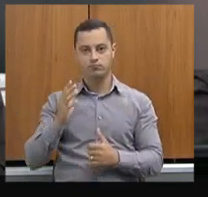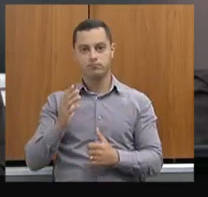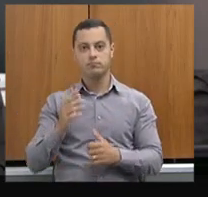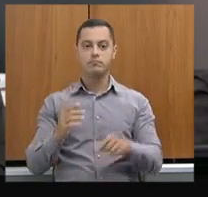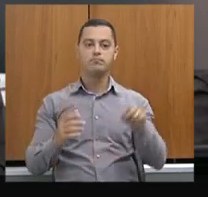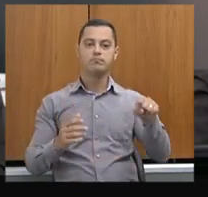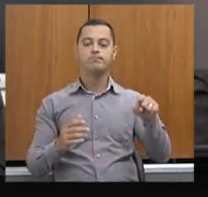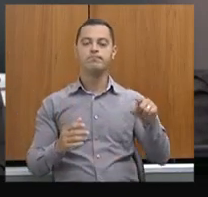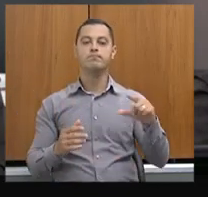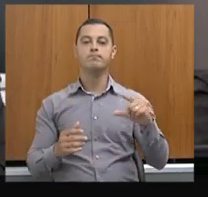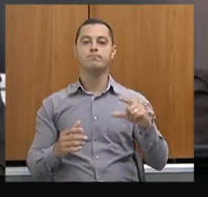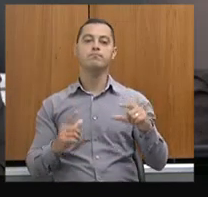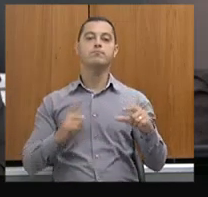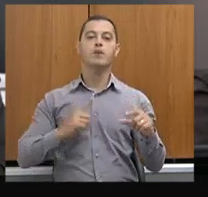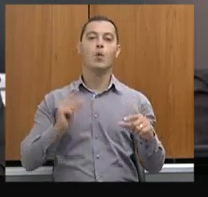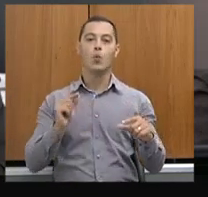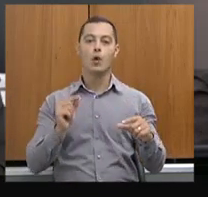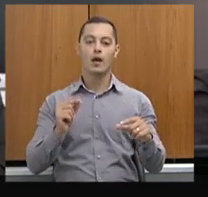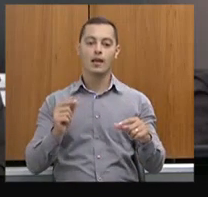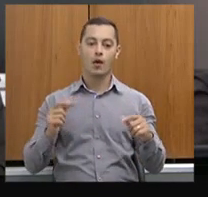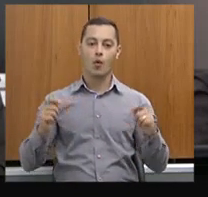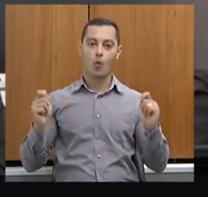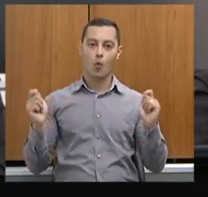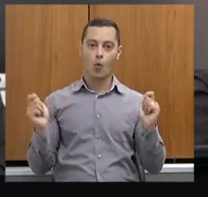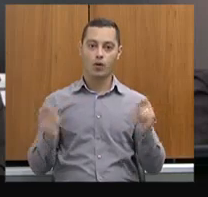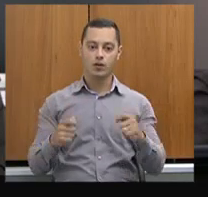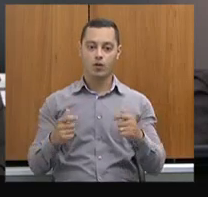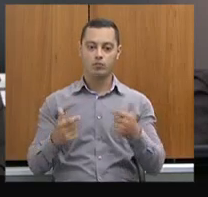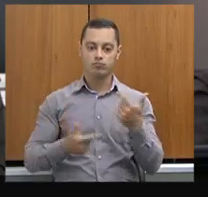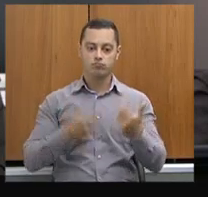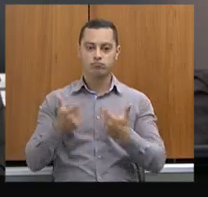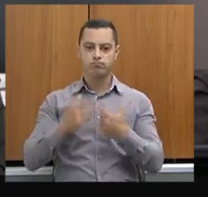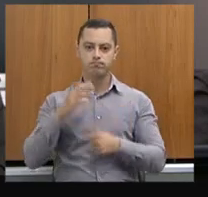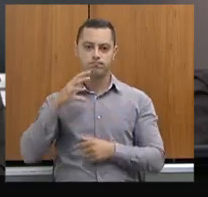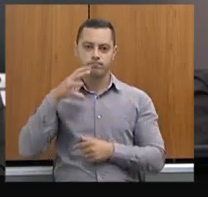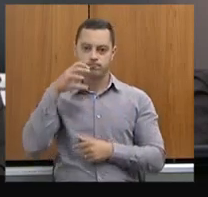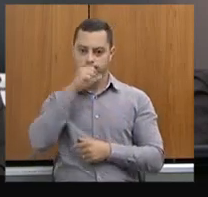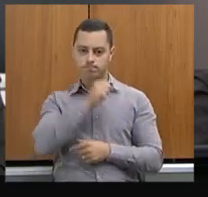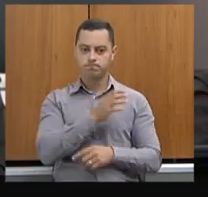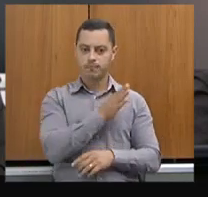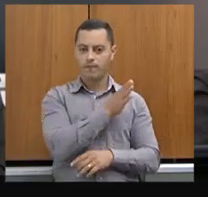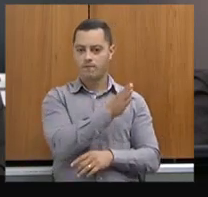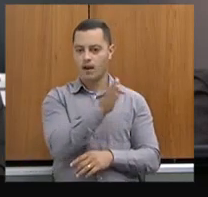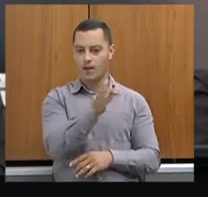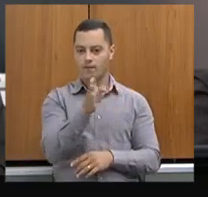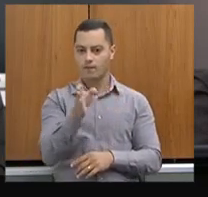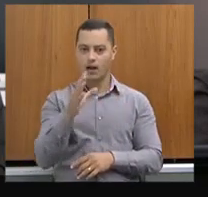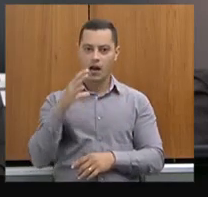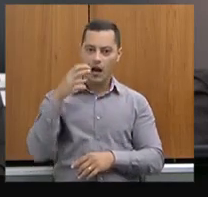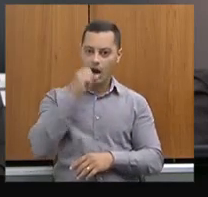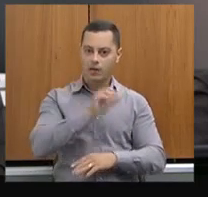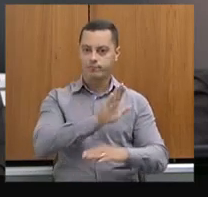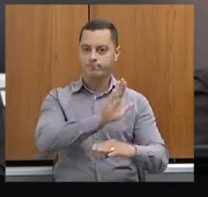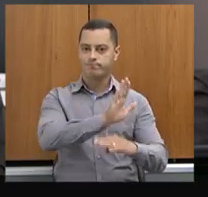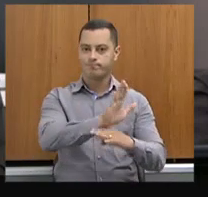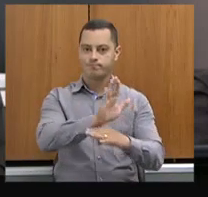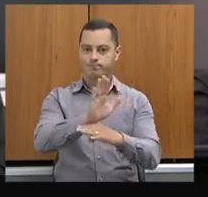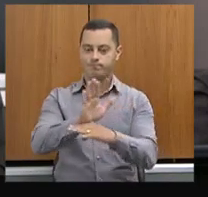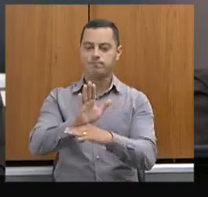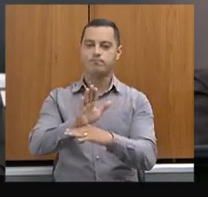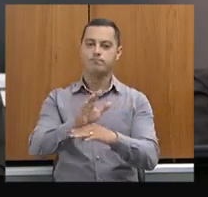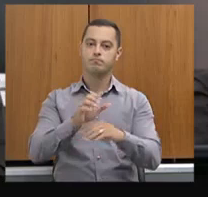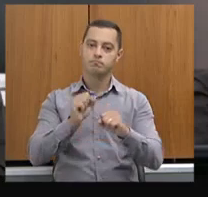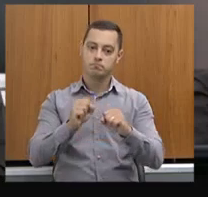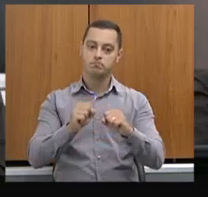condição de trabalho de deslocamento de mobilização imediata utilizando as